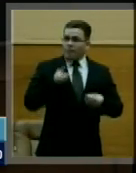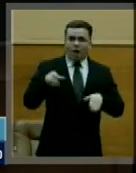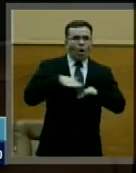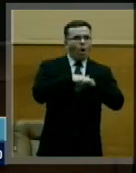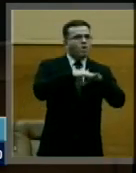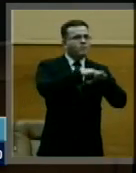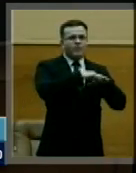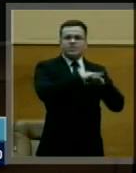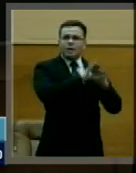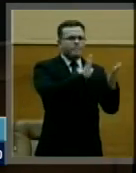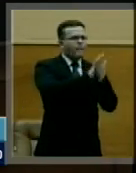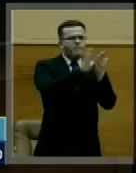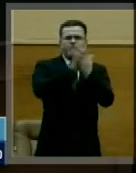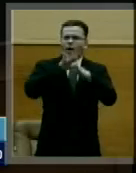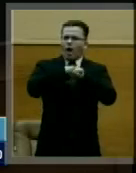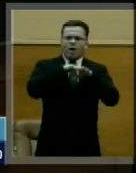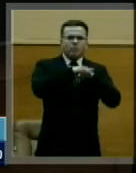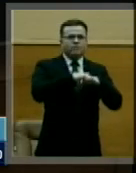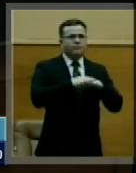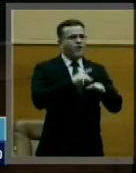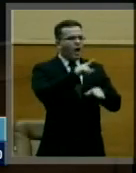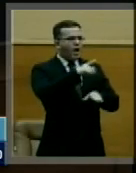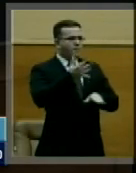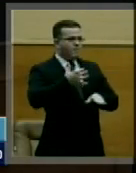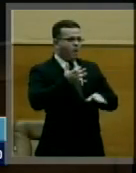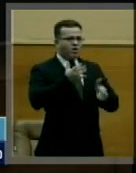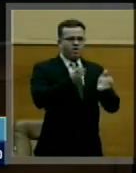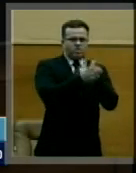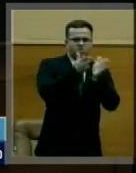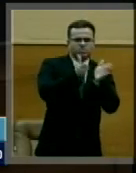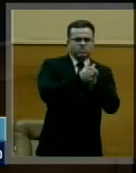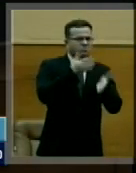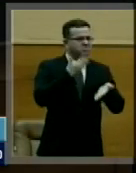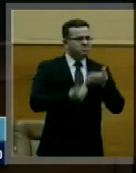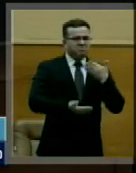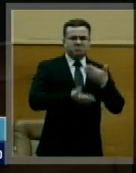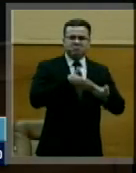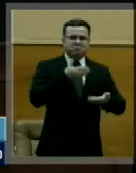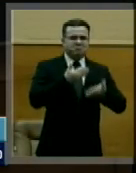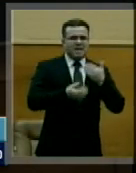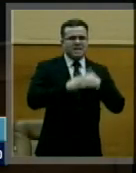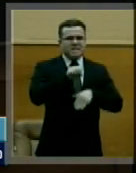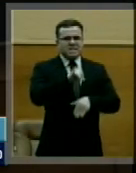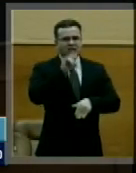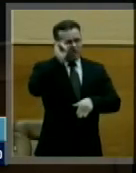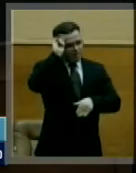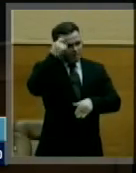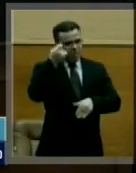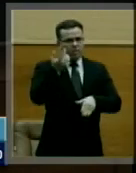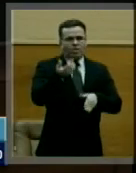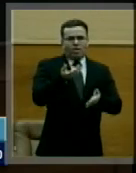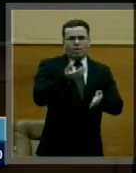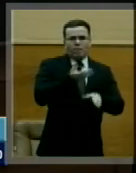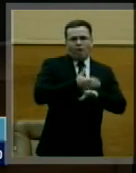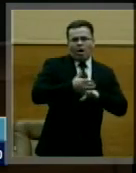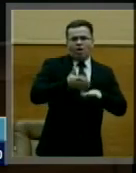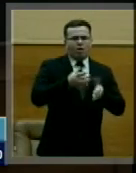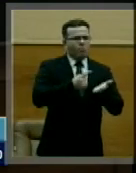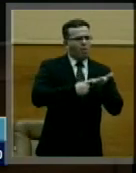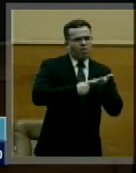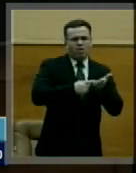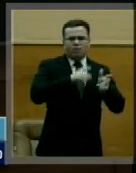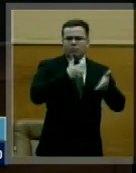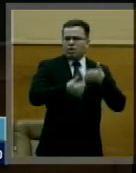fazer distinção, entendeu, de classe, de cor, de posição que ocupava, de cargo,